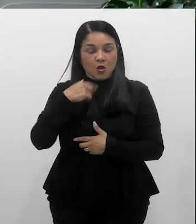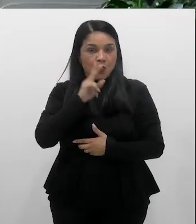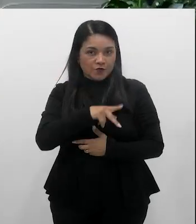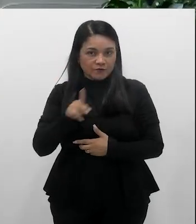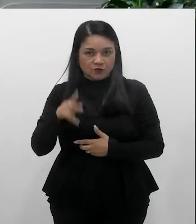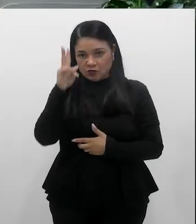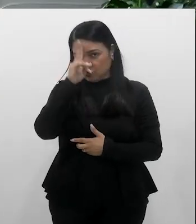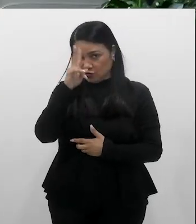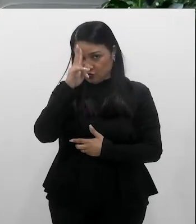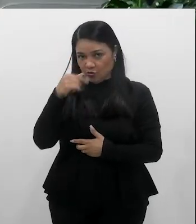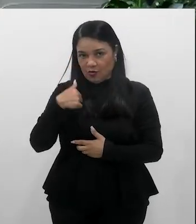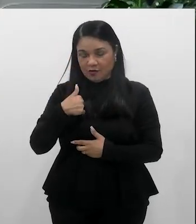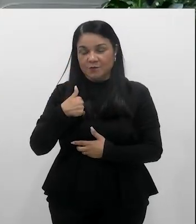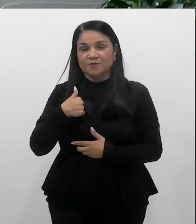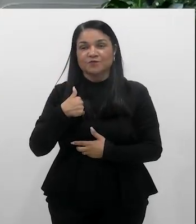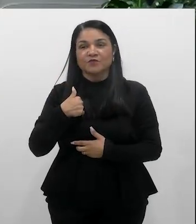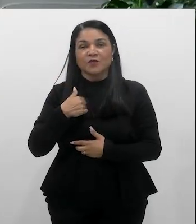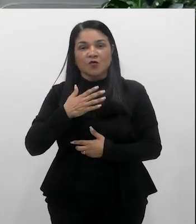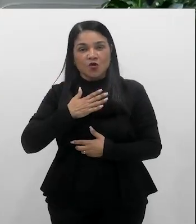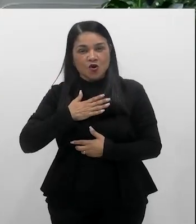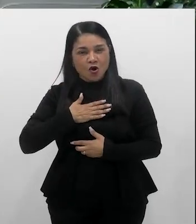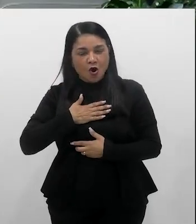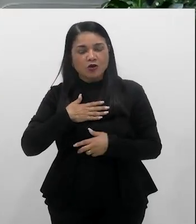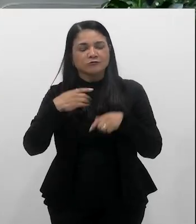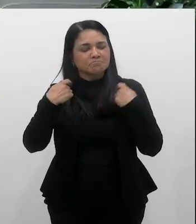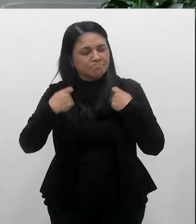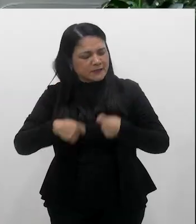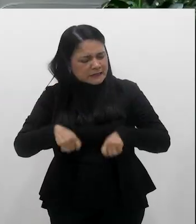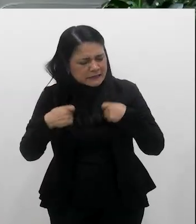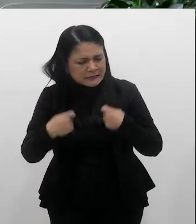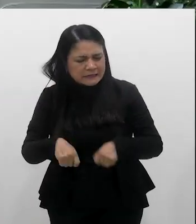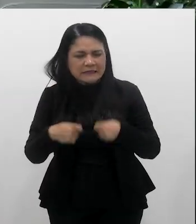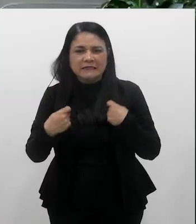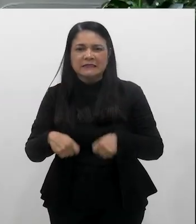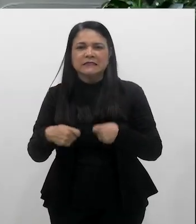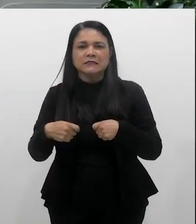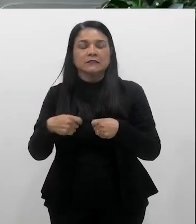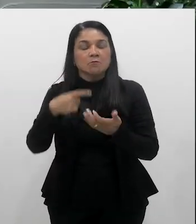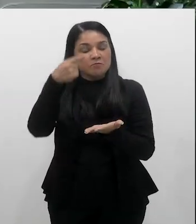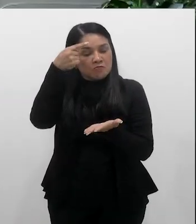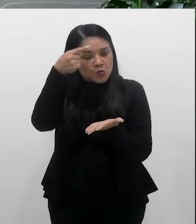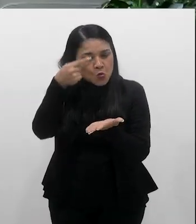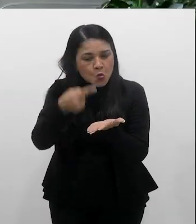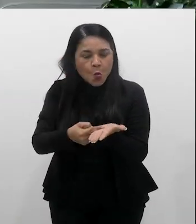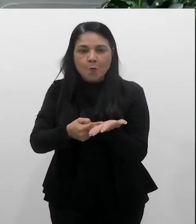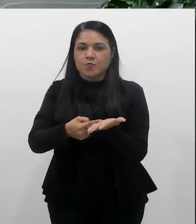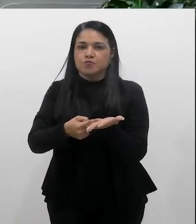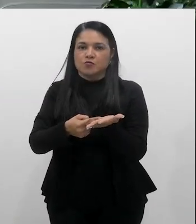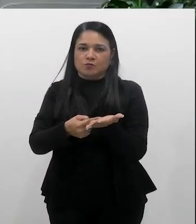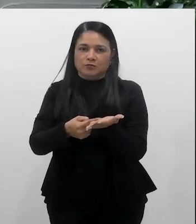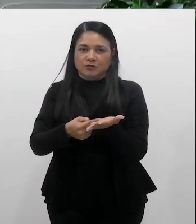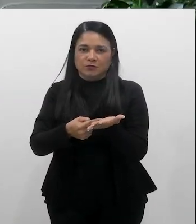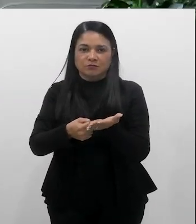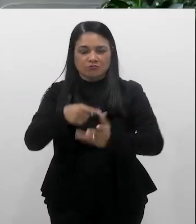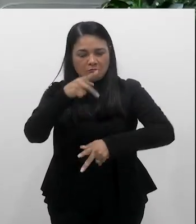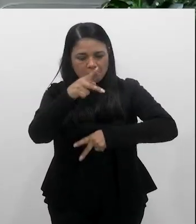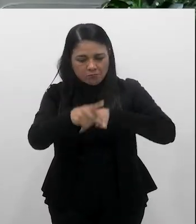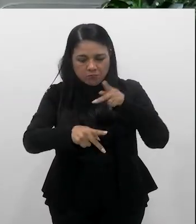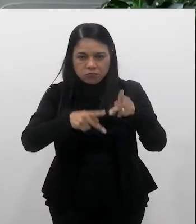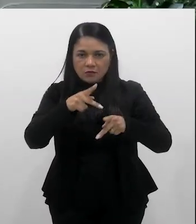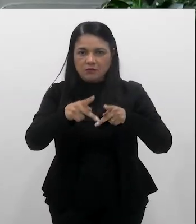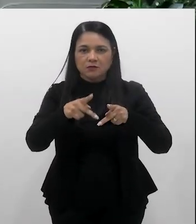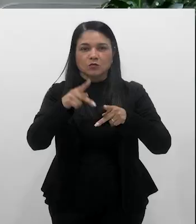Eu sou professora de história. Sim. Então, mais do que uma necessidade, eu acho que é um compromisso que nós temos que ter com